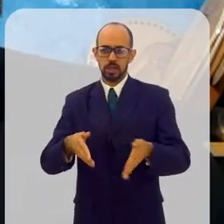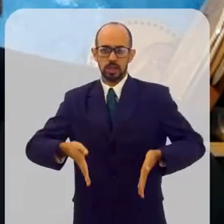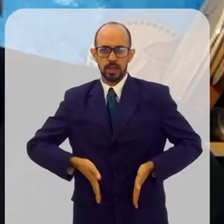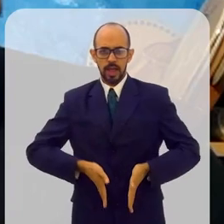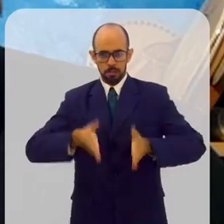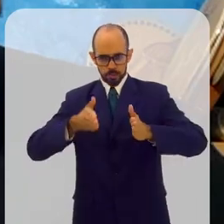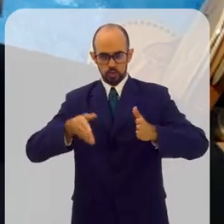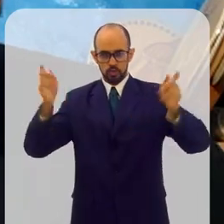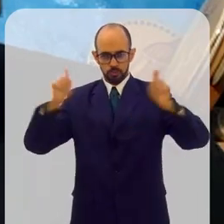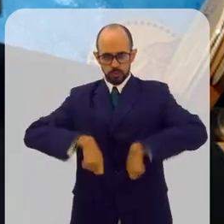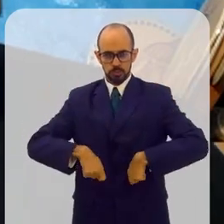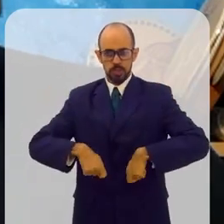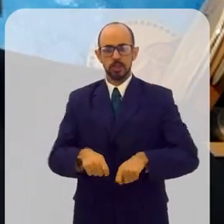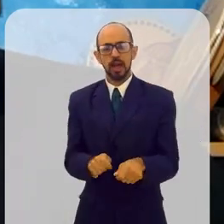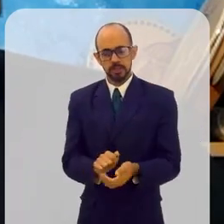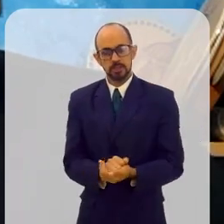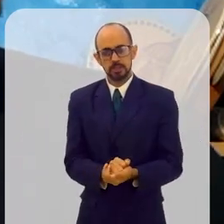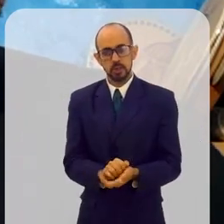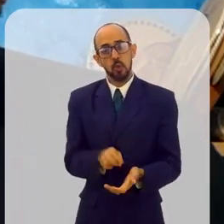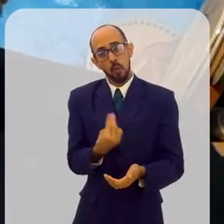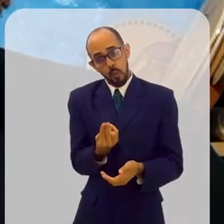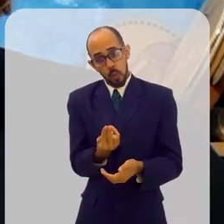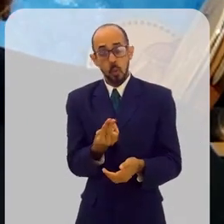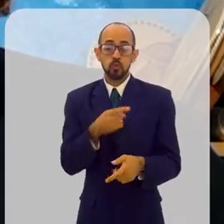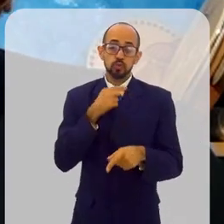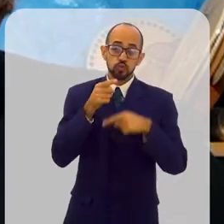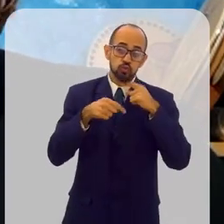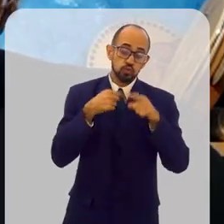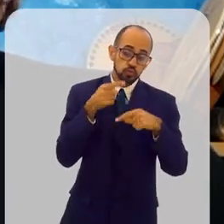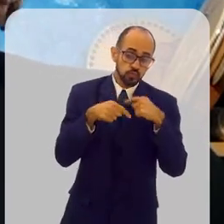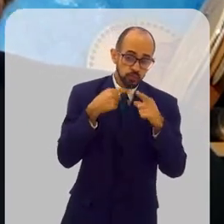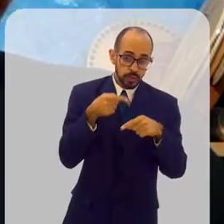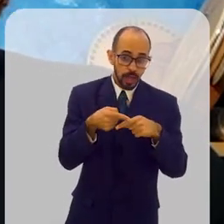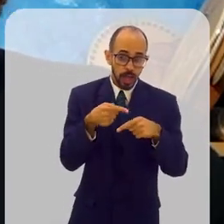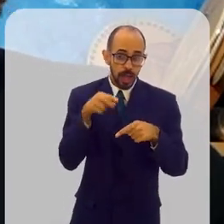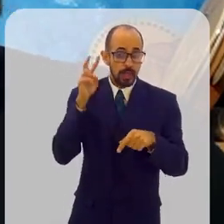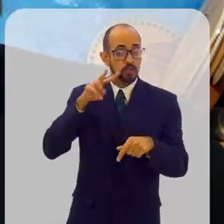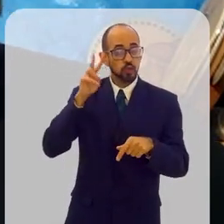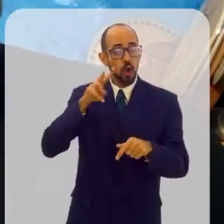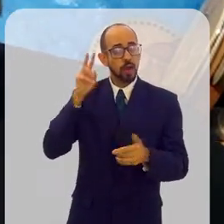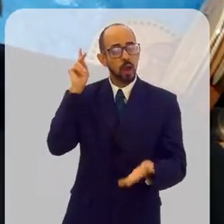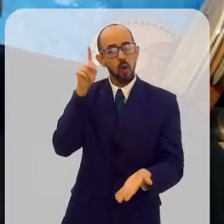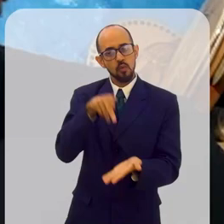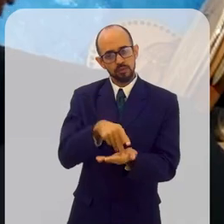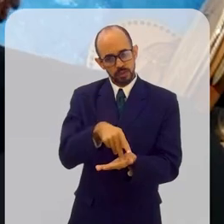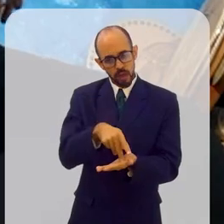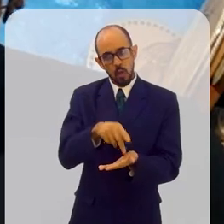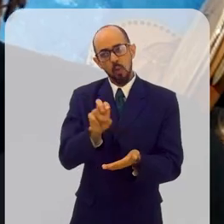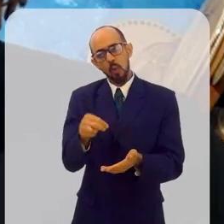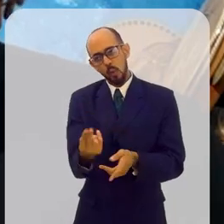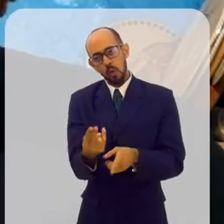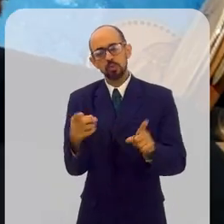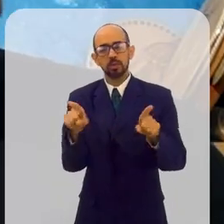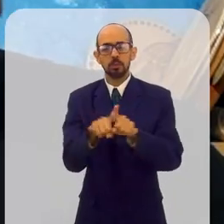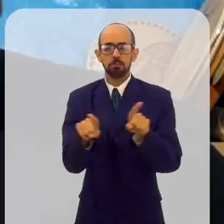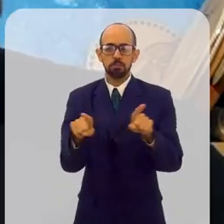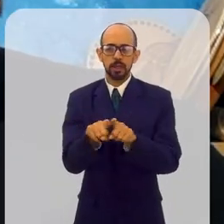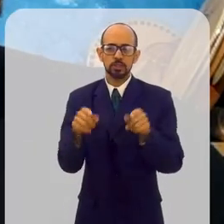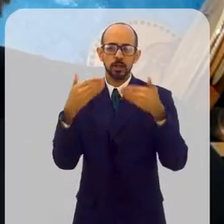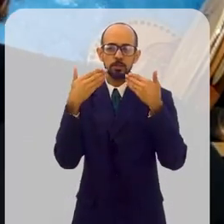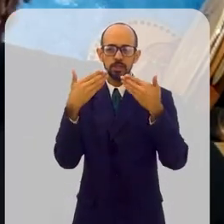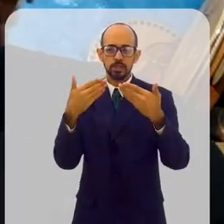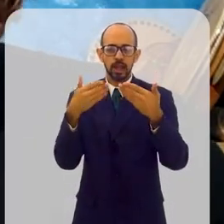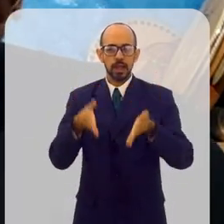né, caminhos, né, possibilidades, ou de questionar a história oficial,